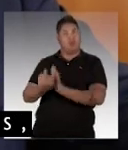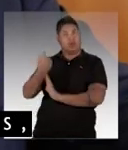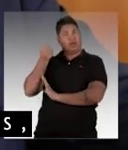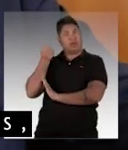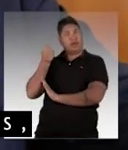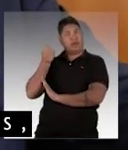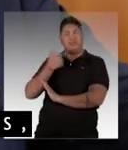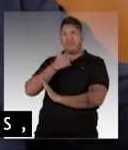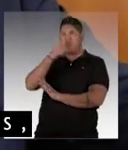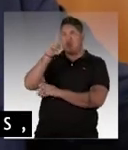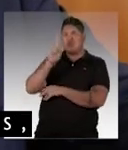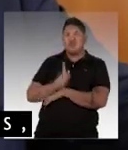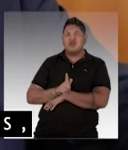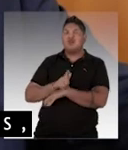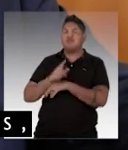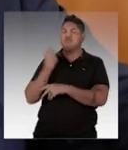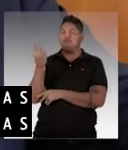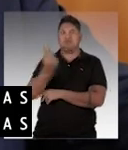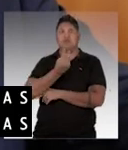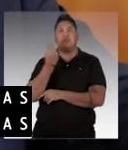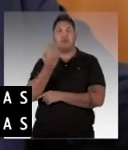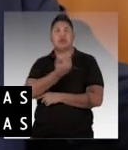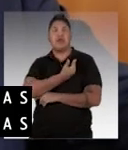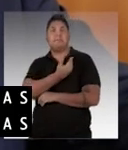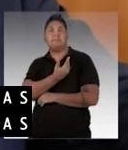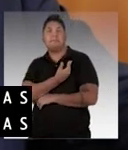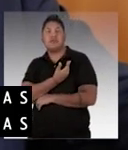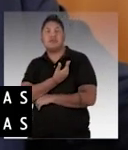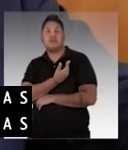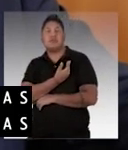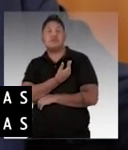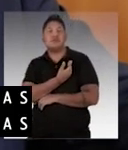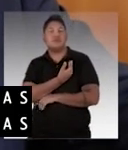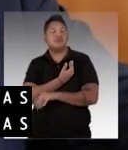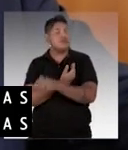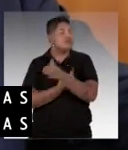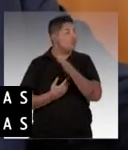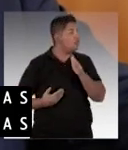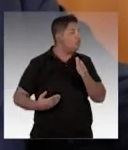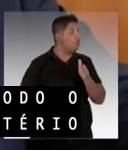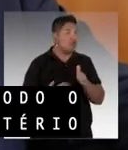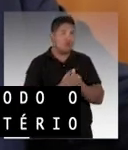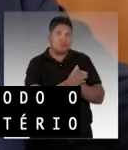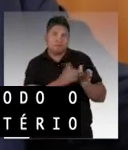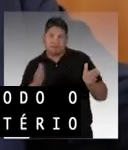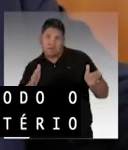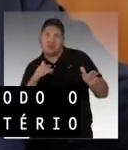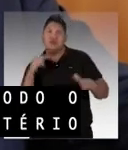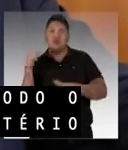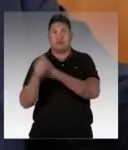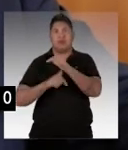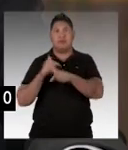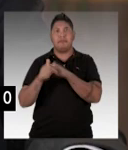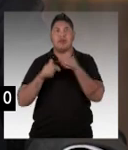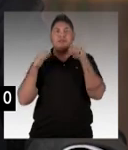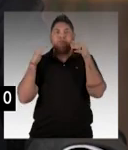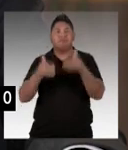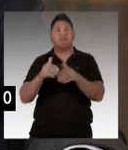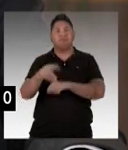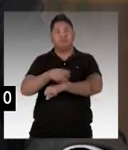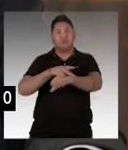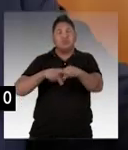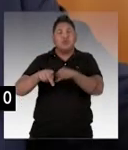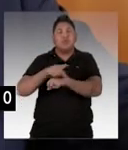anos por diversas gestões, por valorosos colegas e dos próprios colegas na ponta ao longo de todo o período em que o Ministério Público do Trabalho atua